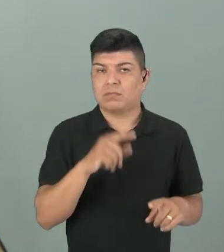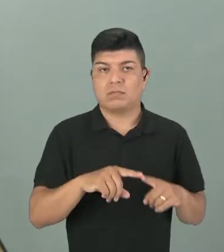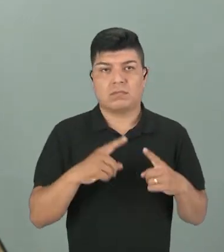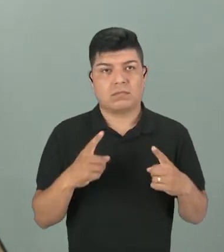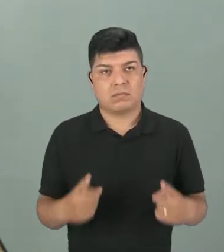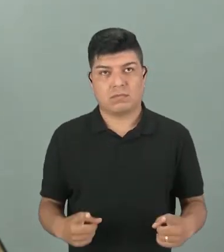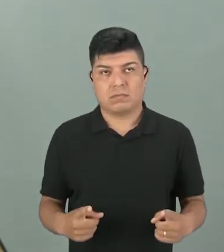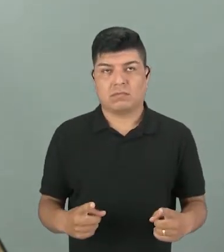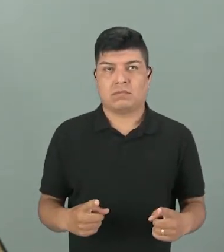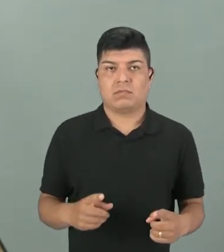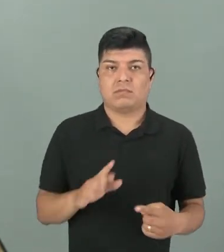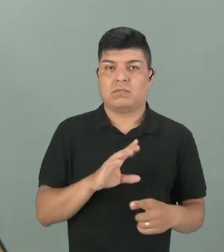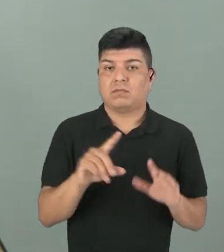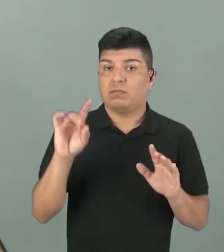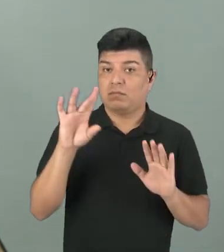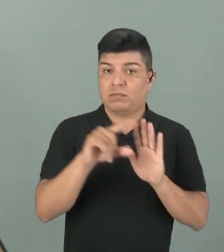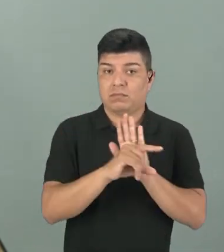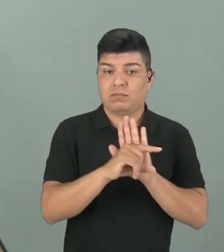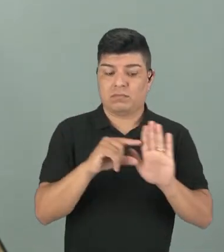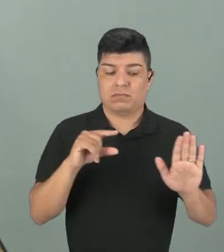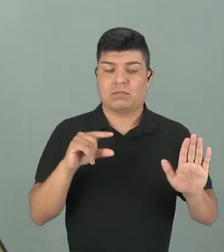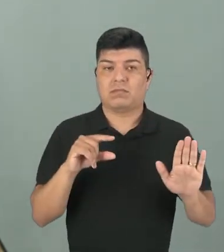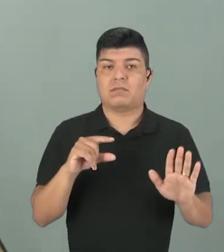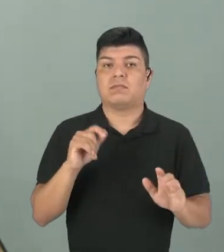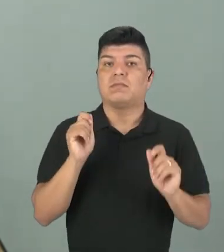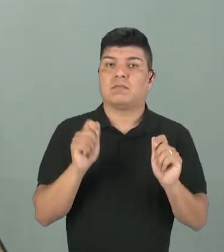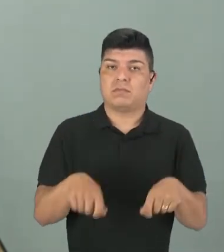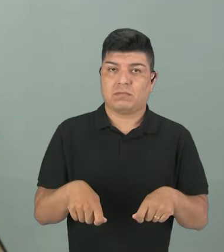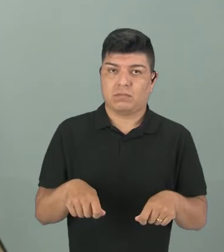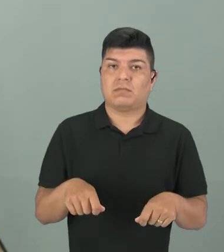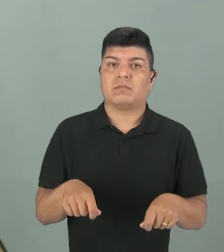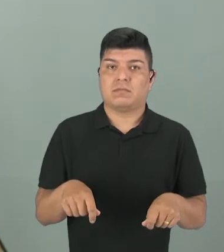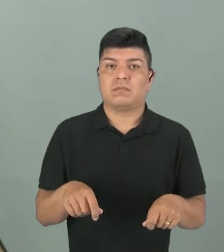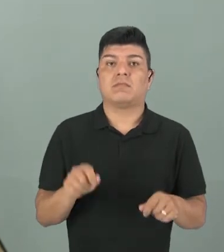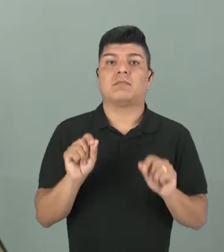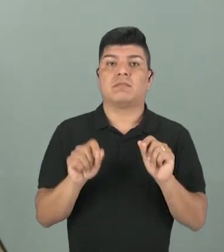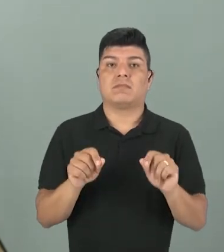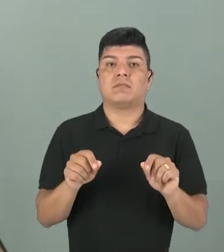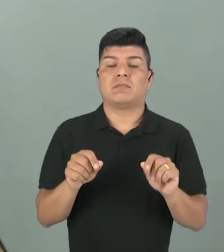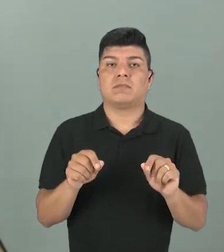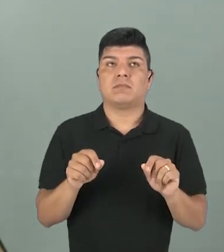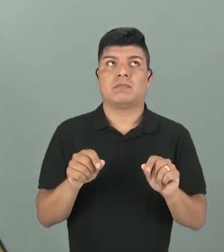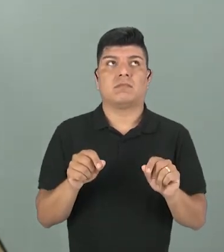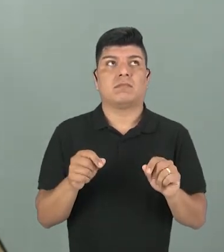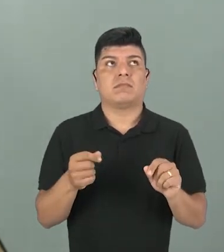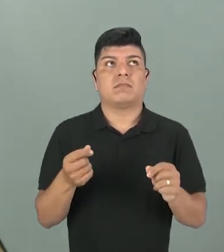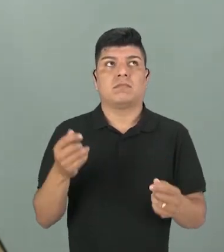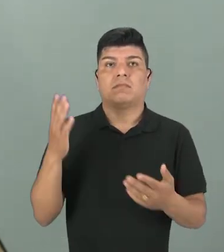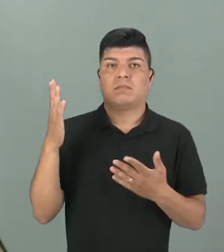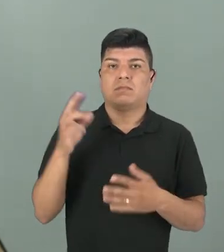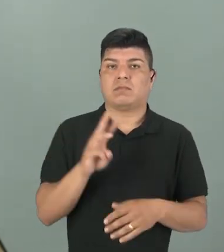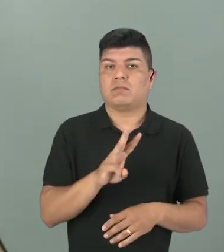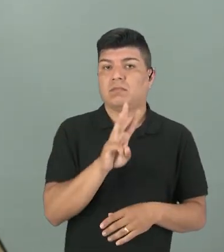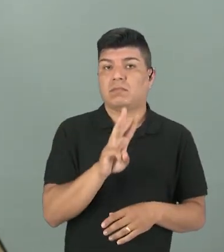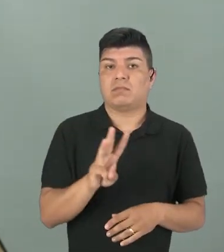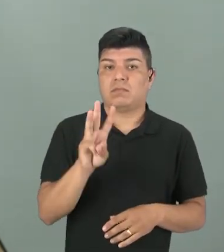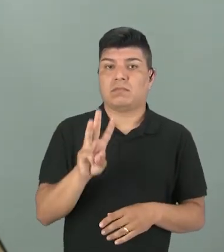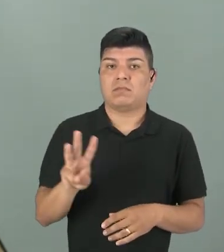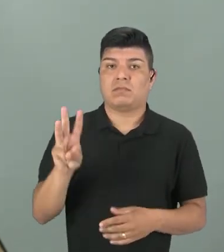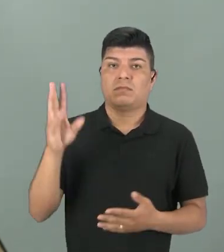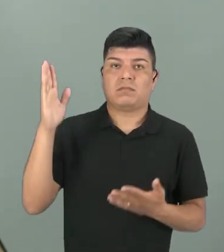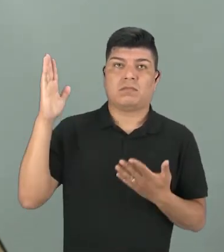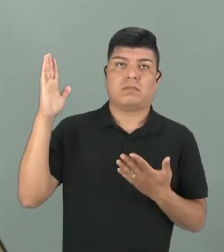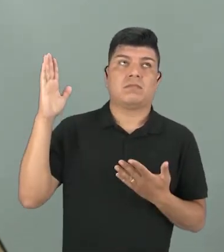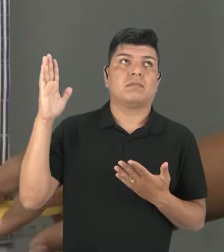No entanto, a gente trouxe um fragmento, mas vocês podem sim acessar, né, através da fonte aqui, né?